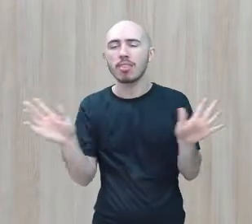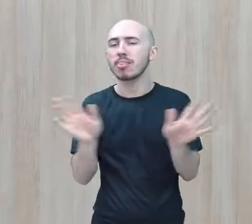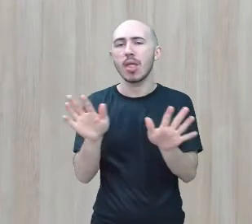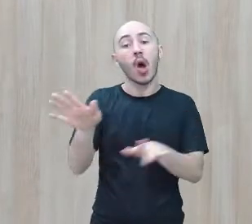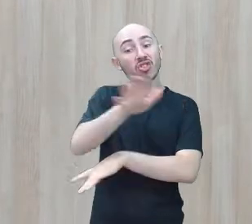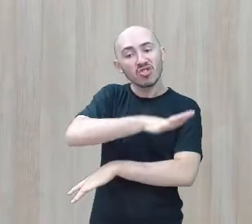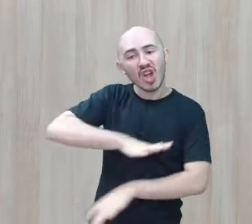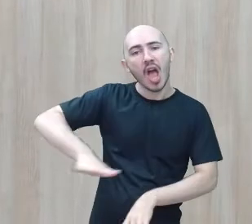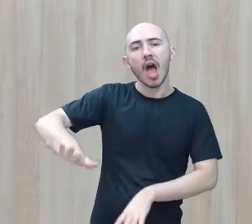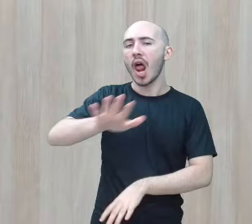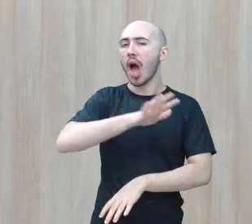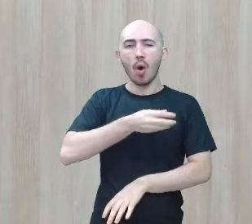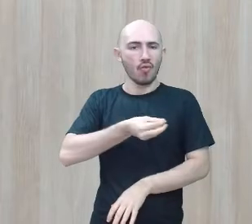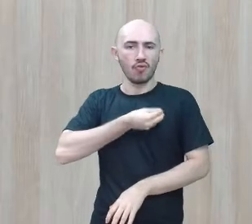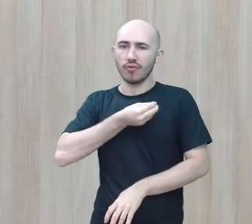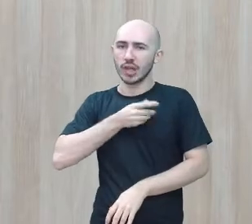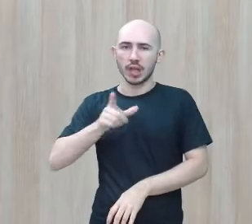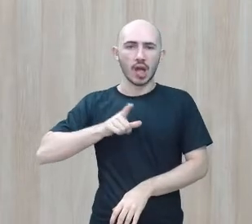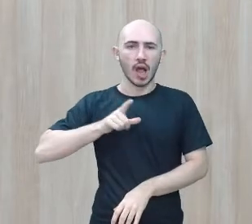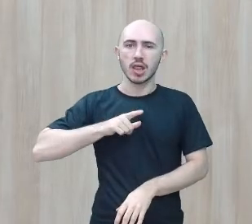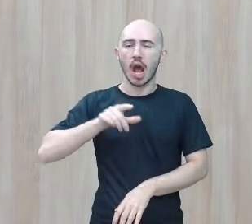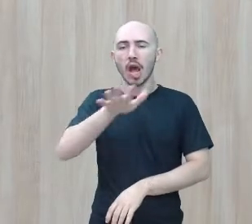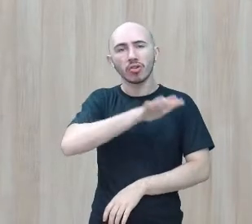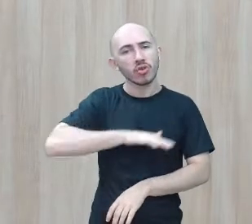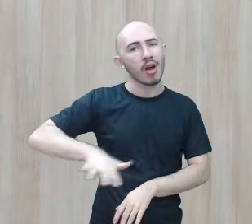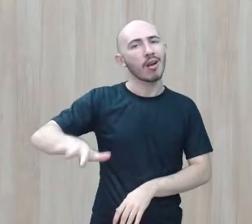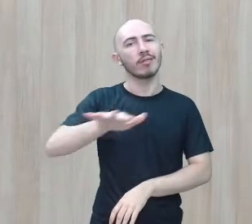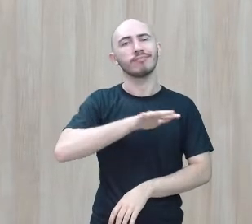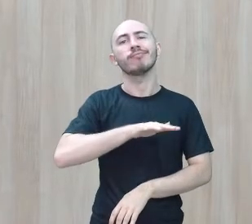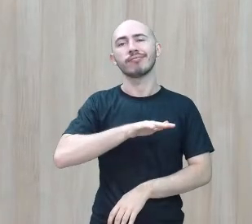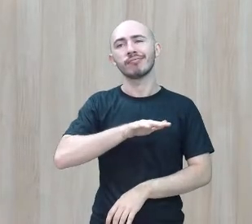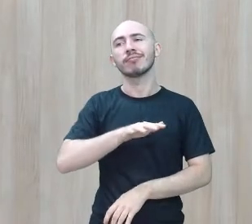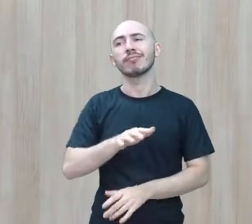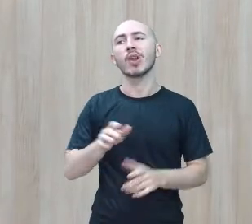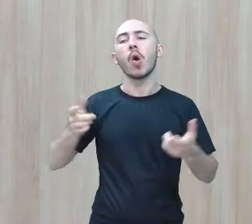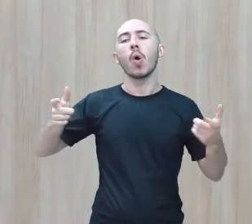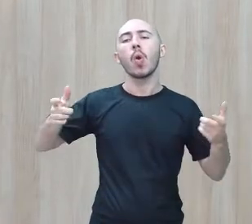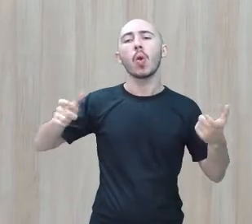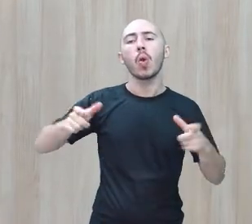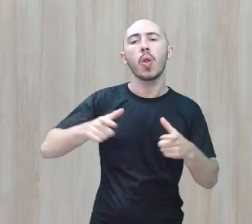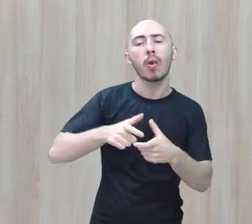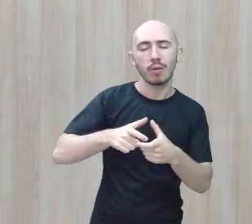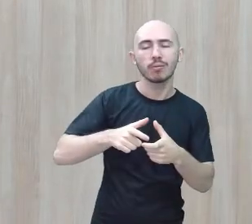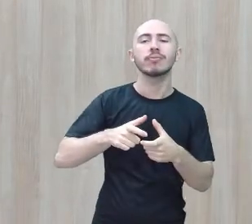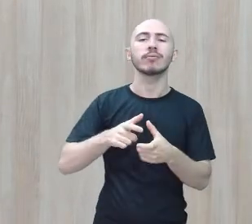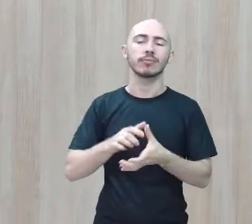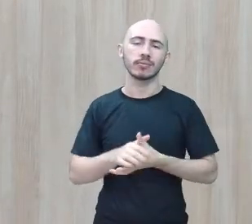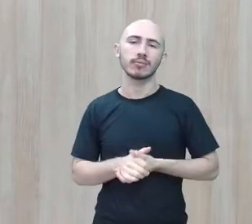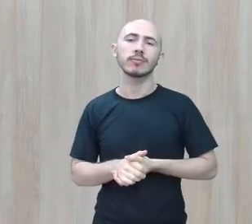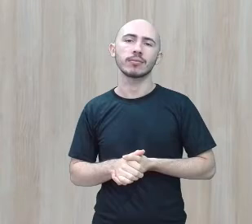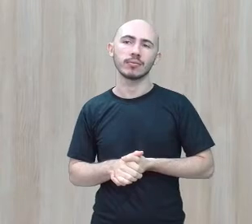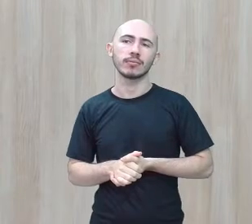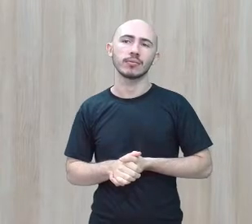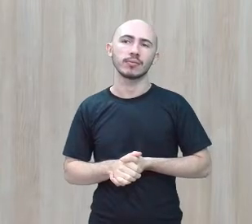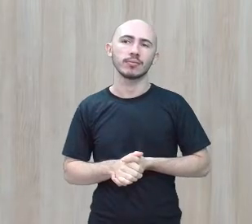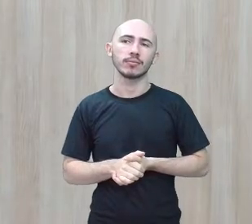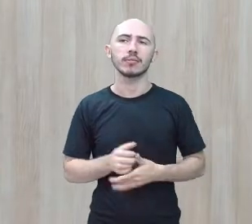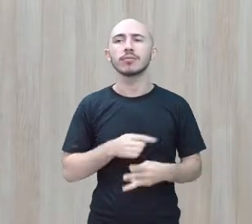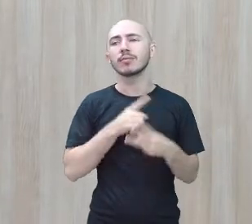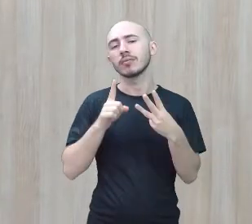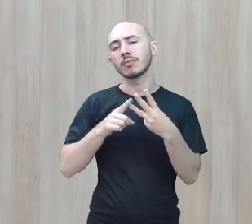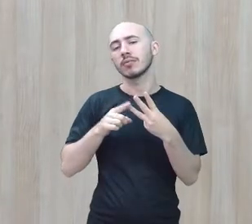generalizando, espécies de seres vivos no geral, está ocorrendo aí a redução do número, diminuindo aí a